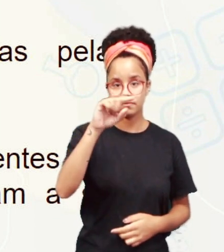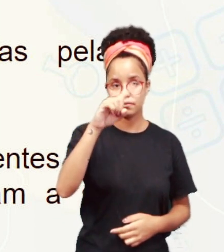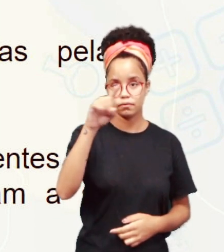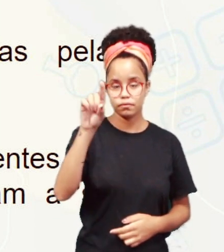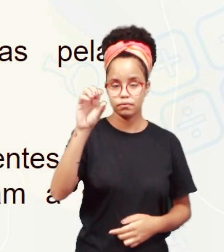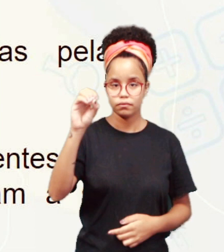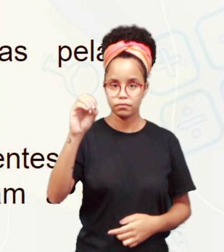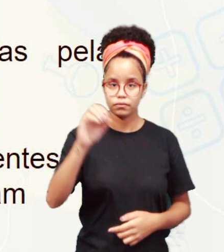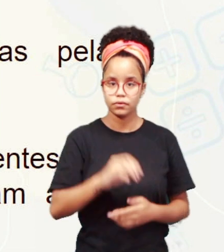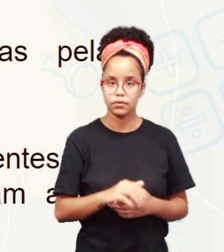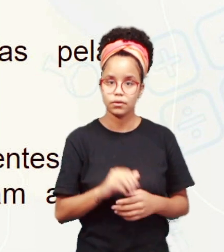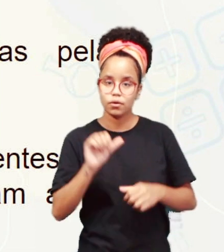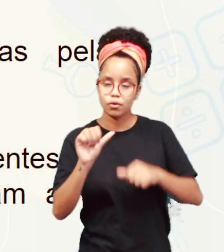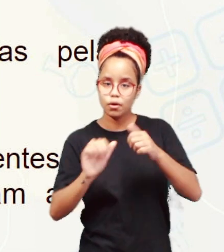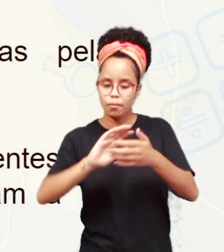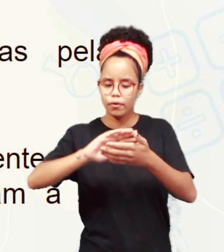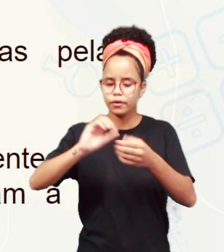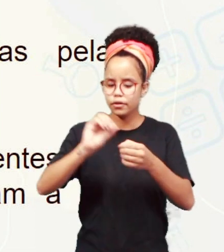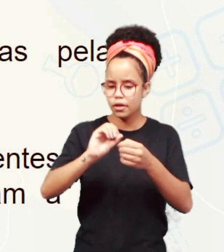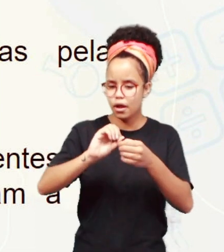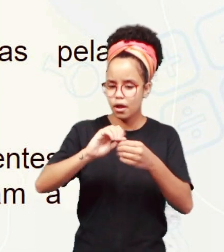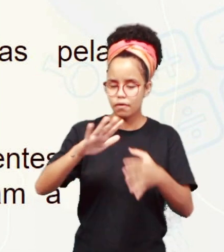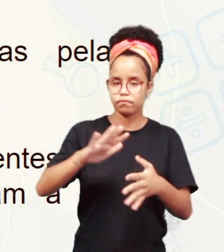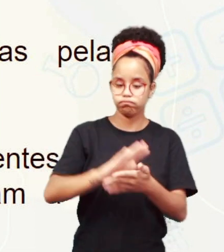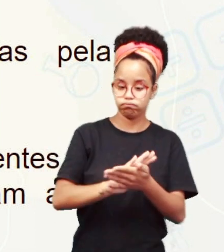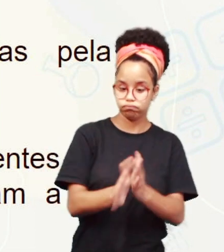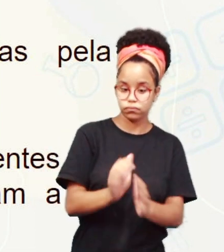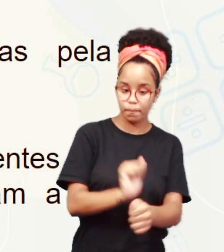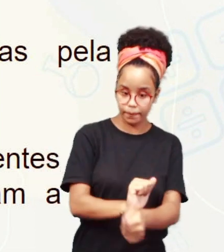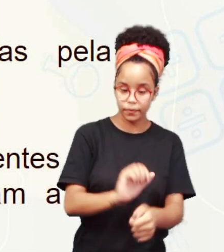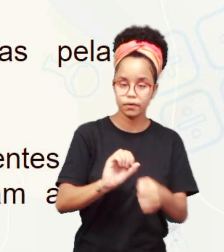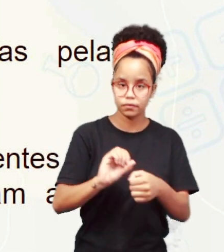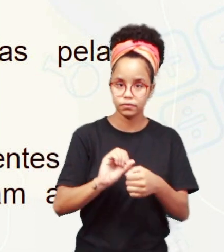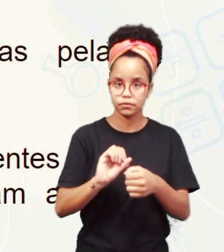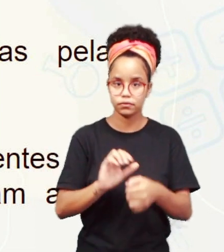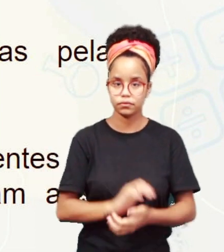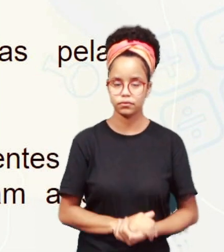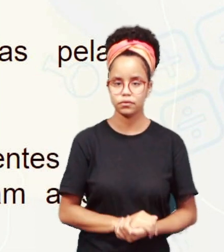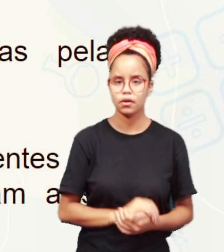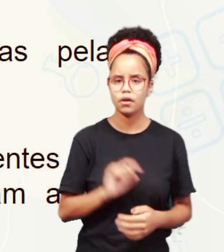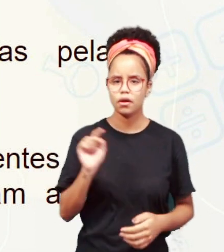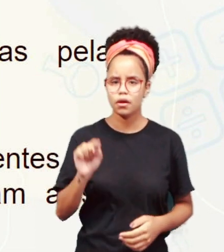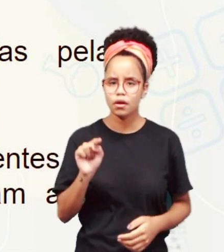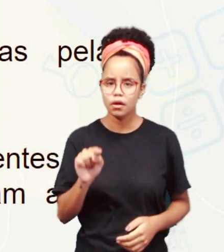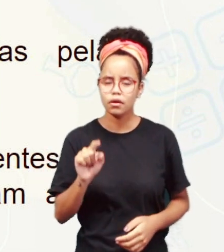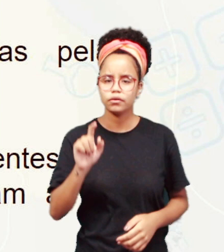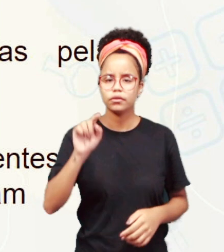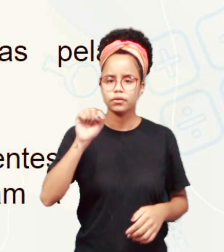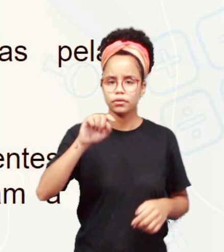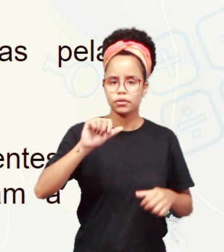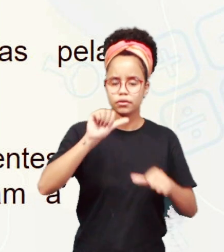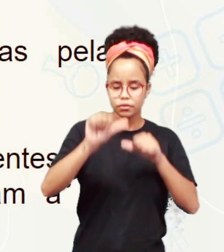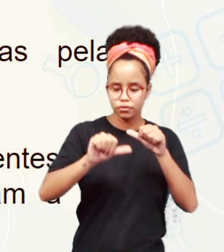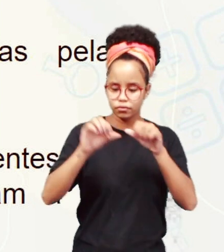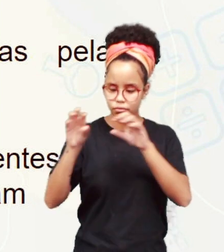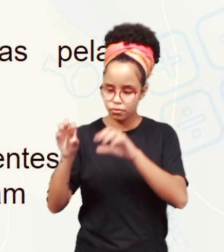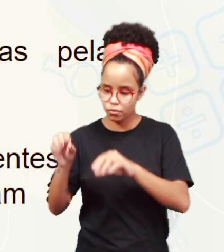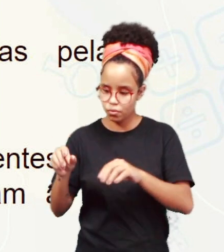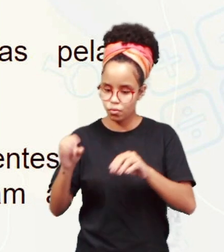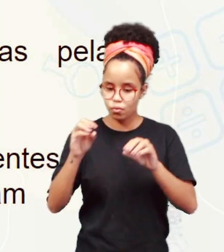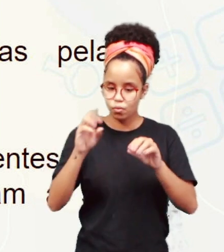Irreversível que pode ser desfeita É aquela em que os reagentes se transformam em produtos